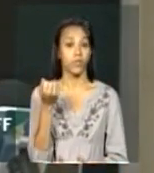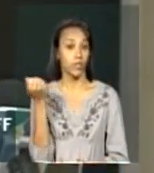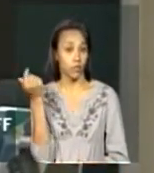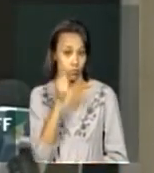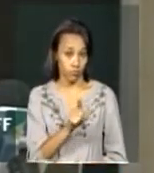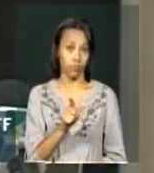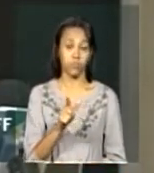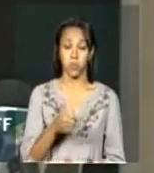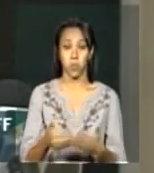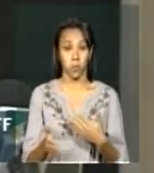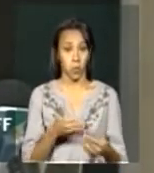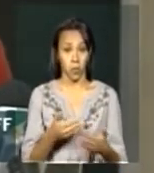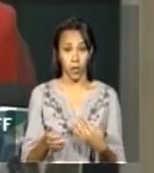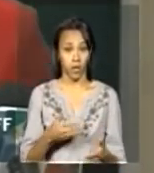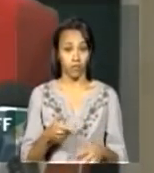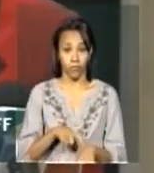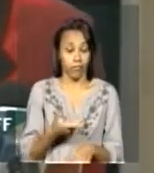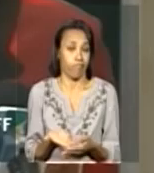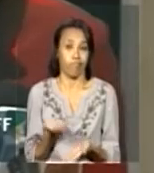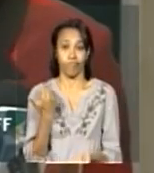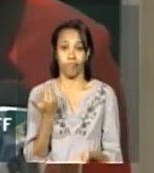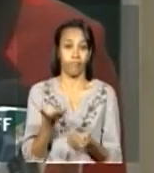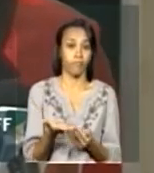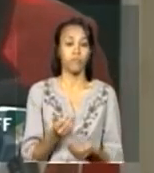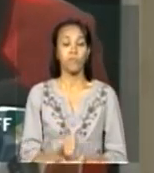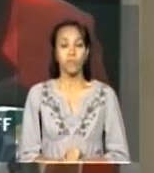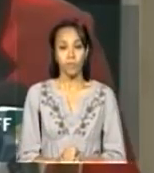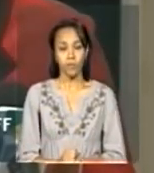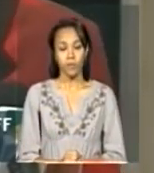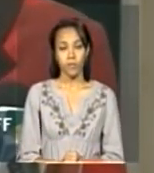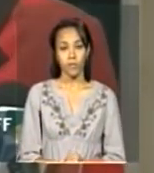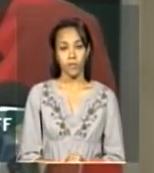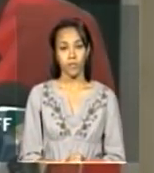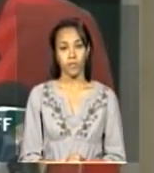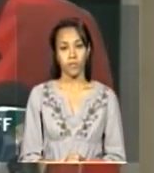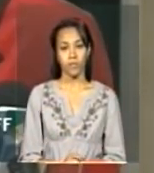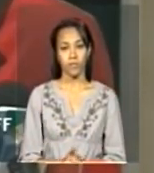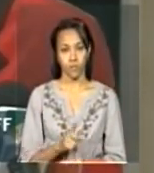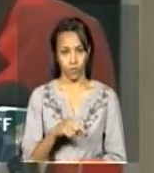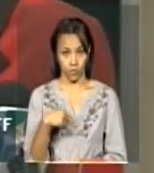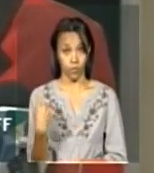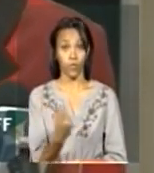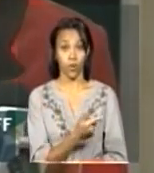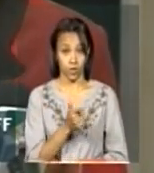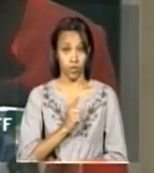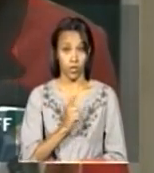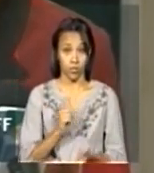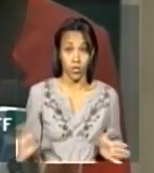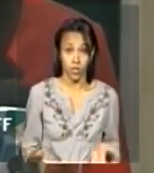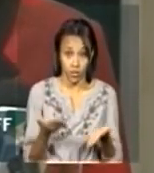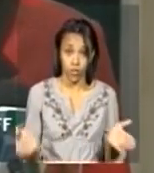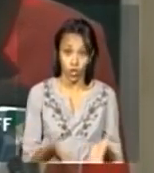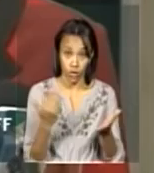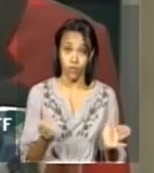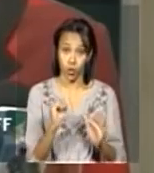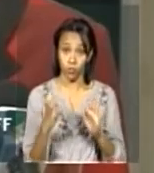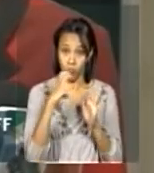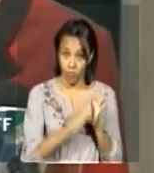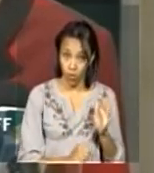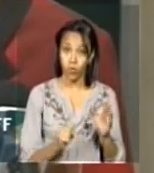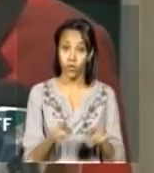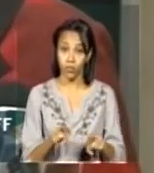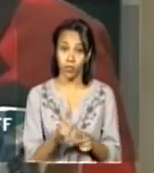qualquer em qualquer tempo, não é depois, em qualquer tempo, nós damos incentivos fiscais e financeiros